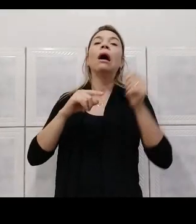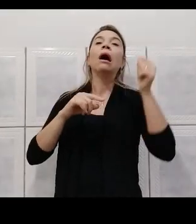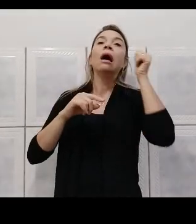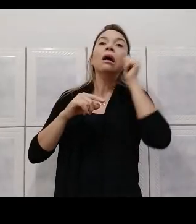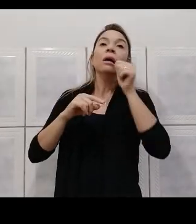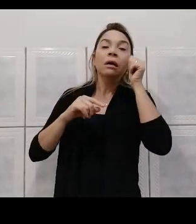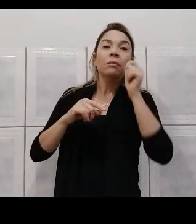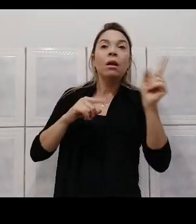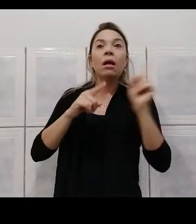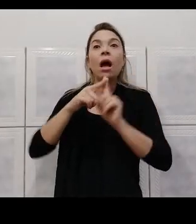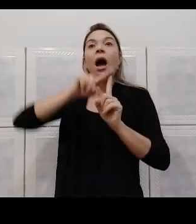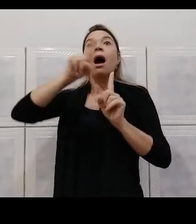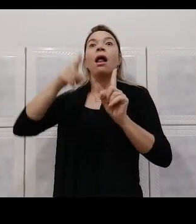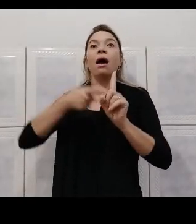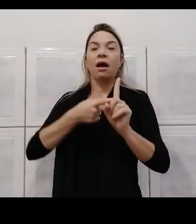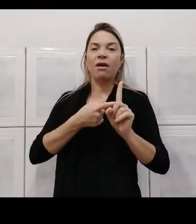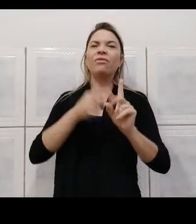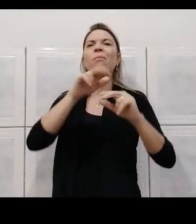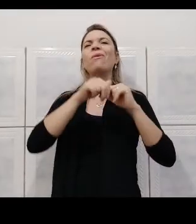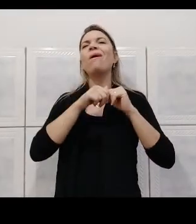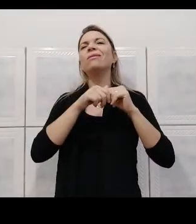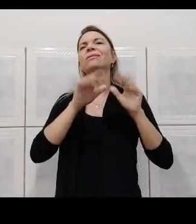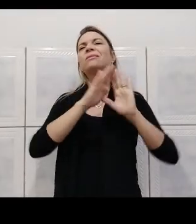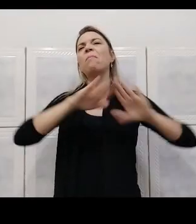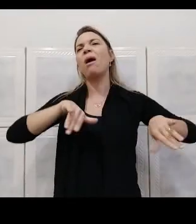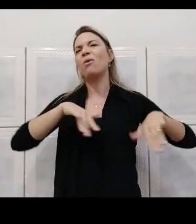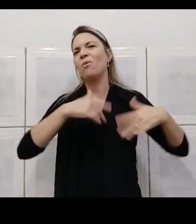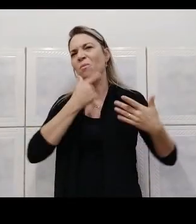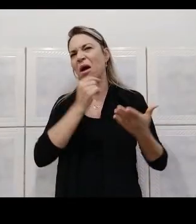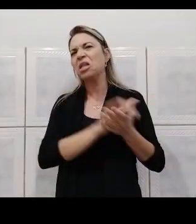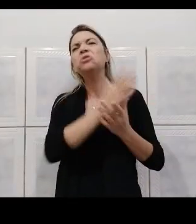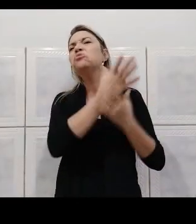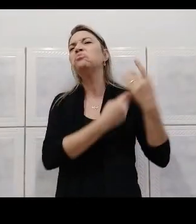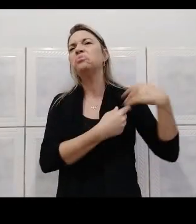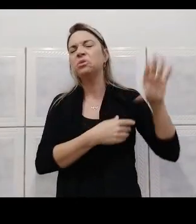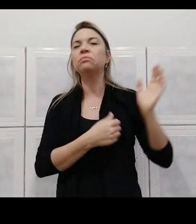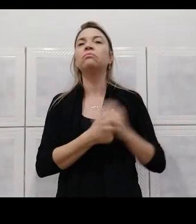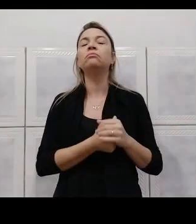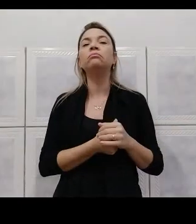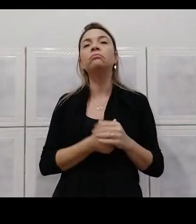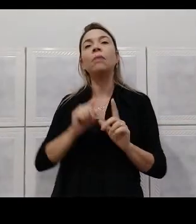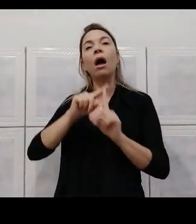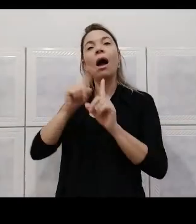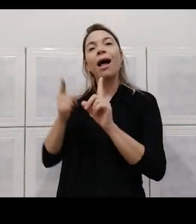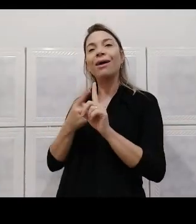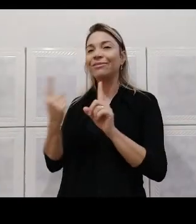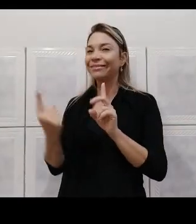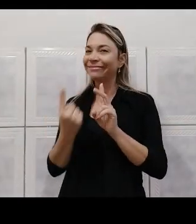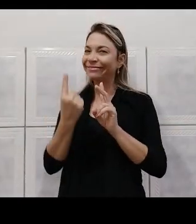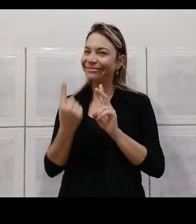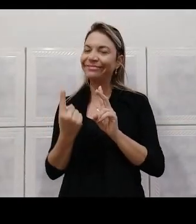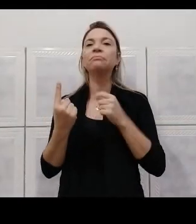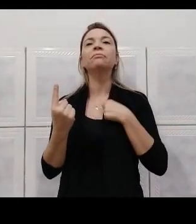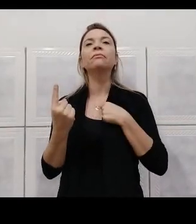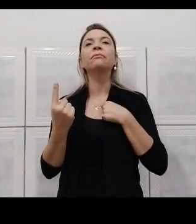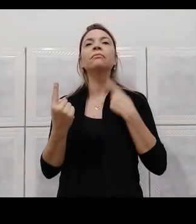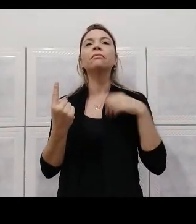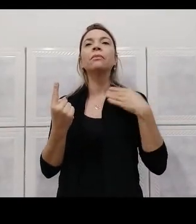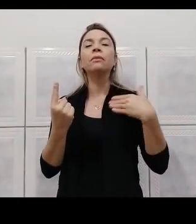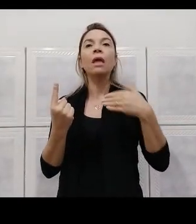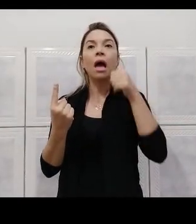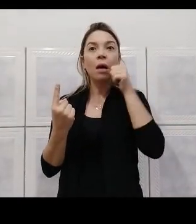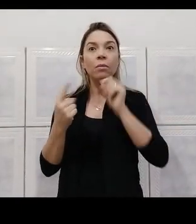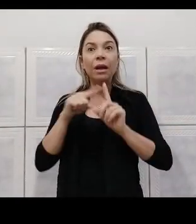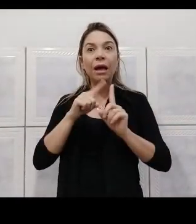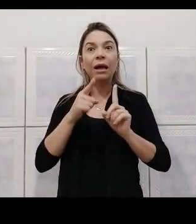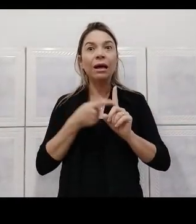Acontece que o marido retornou depois de um tempo para casa e aquela mulher, estando grávida de